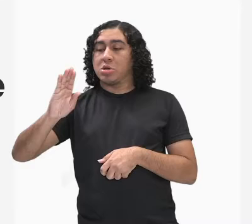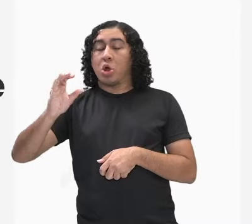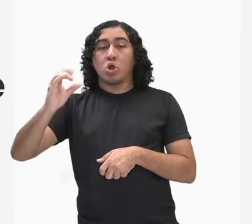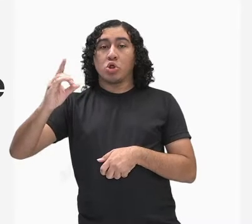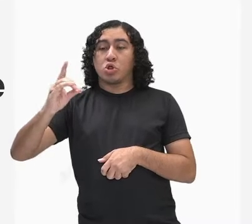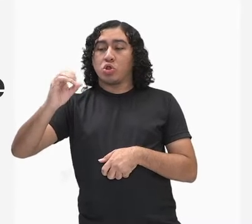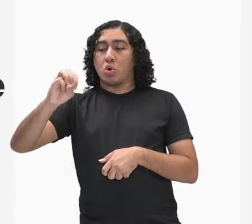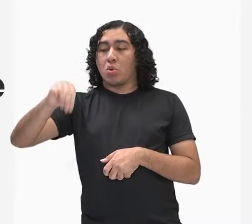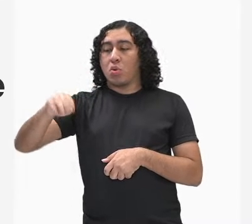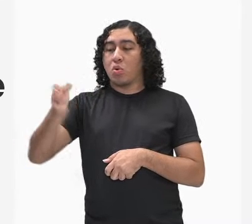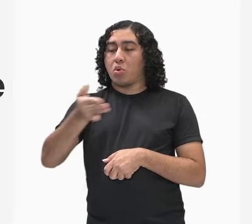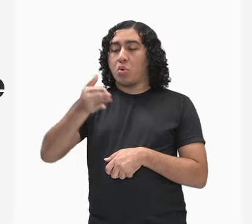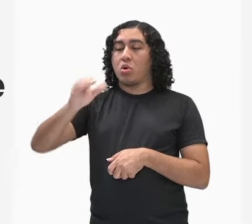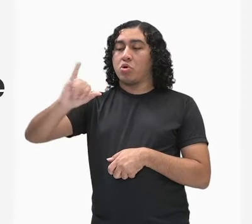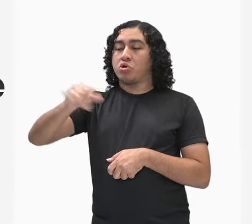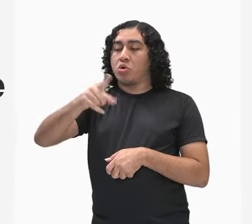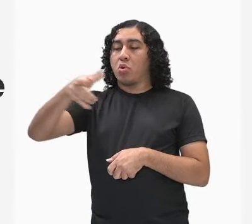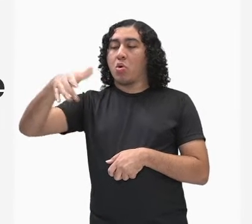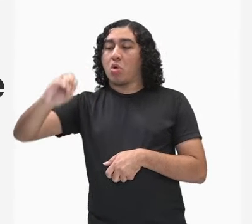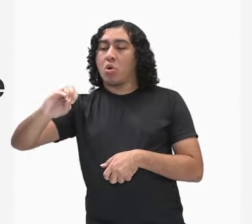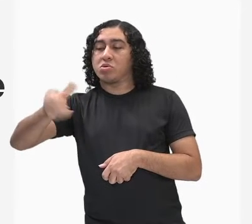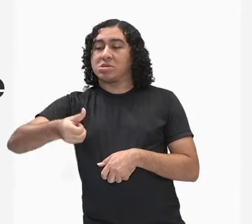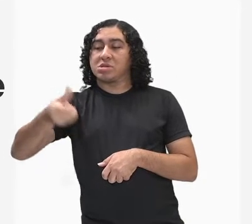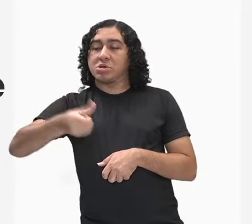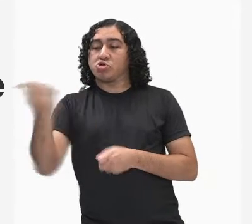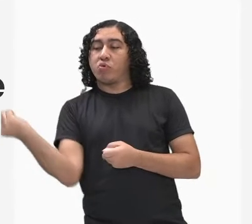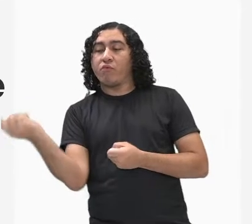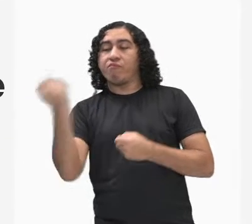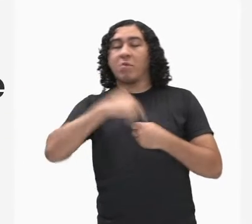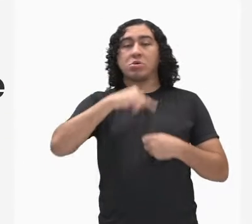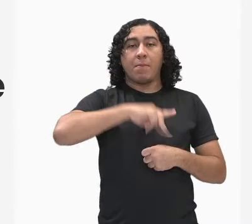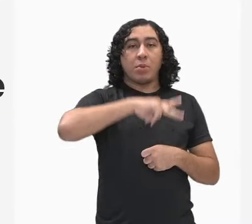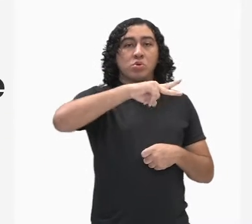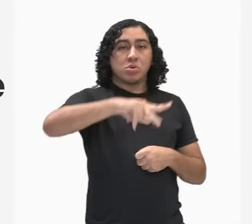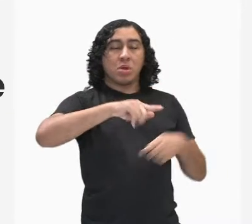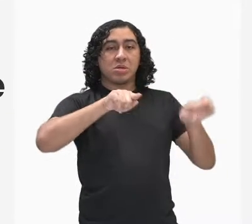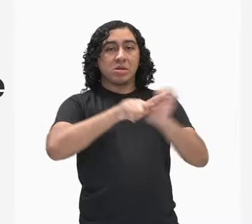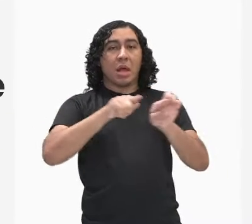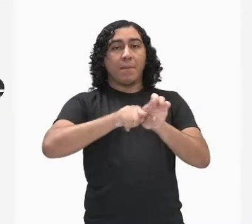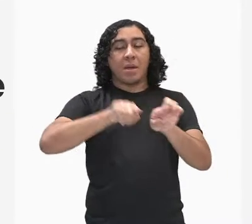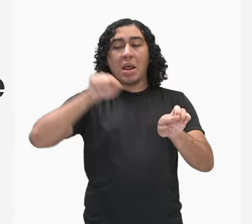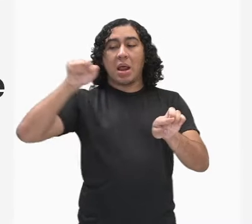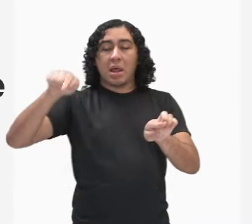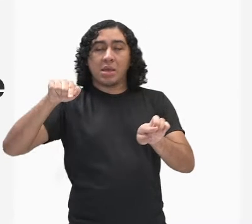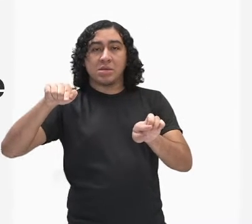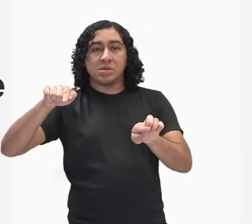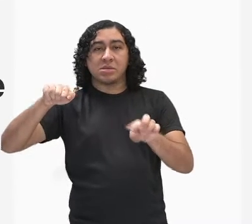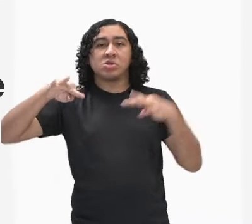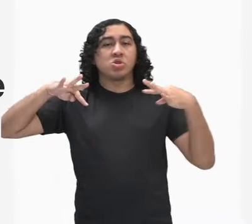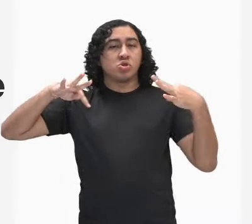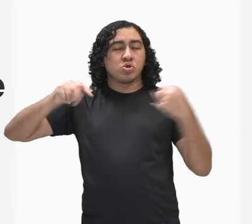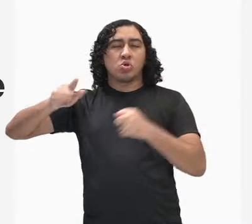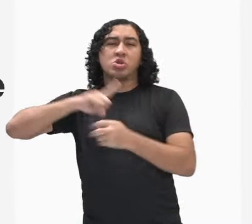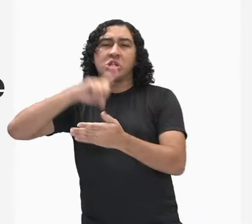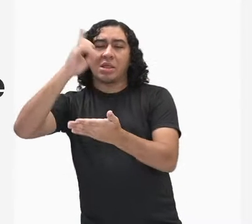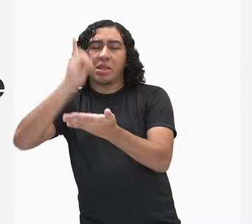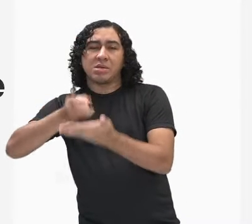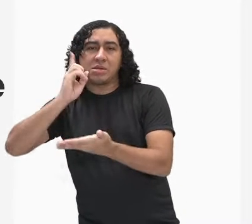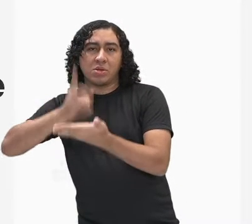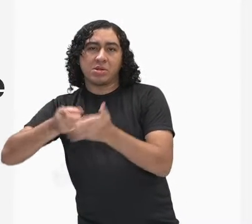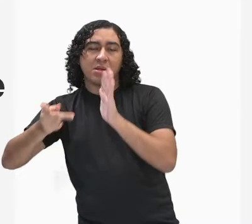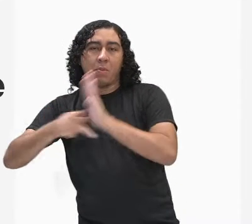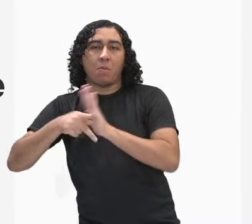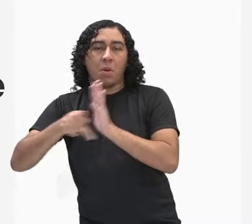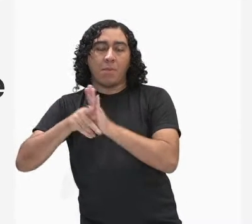Portugal e queriam reverter as medidas tomadas em benefício do Brasil durante o governo joanino.